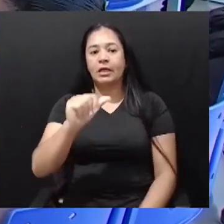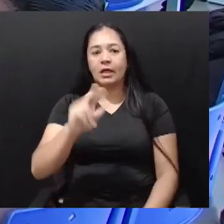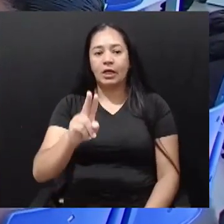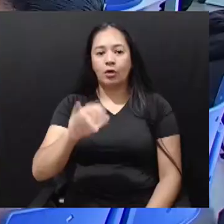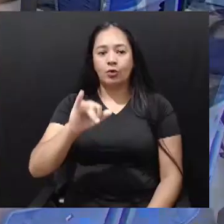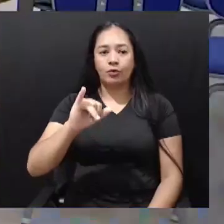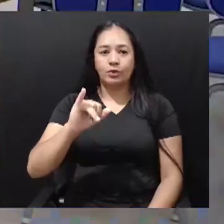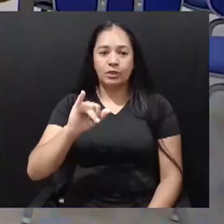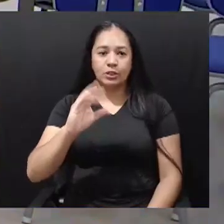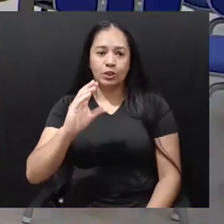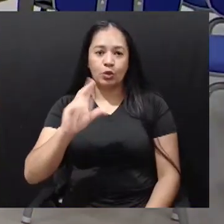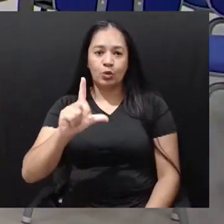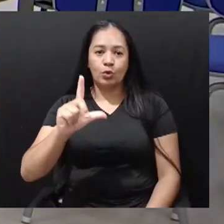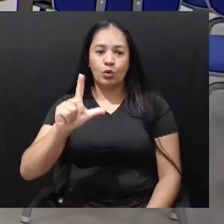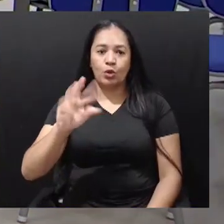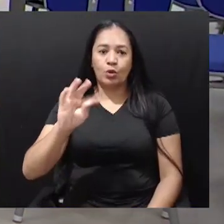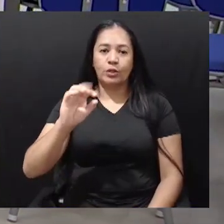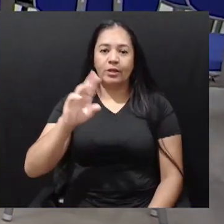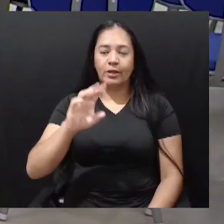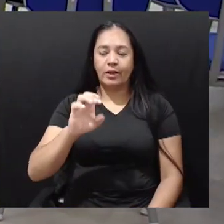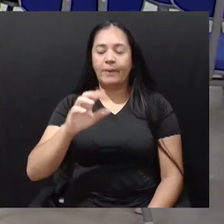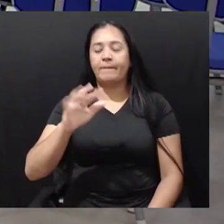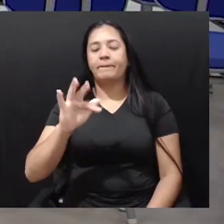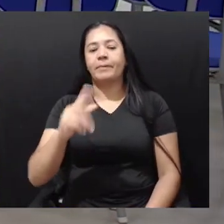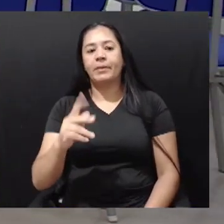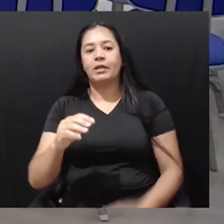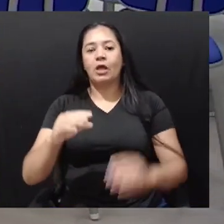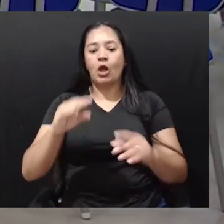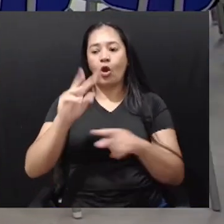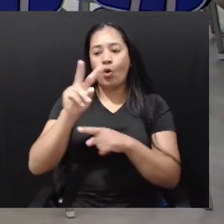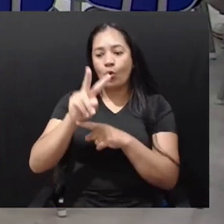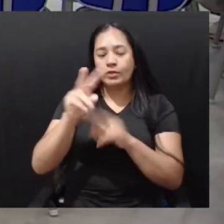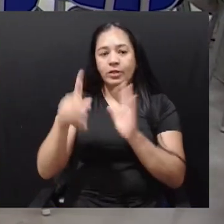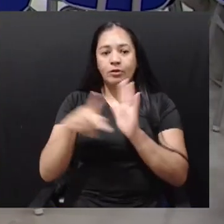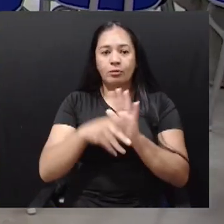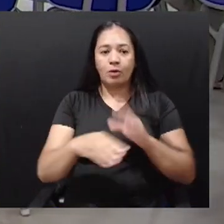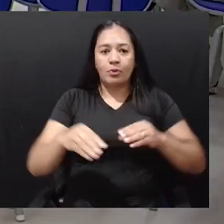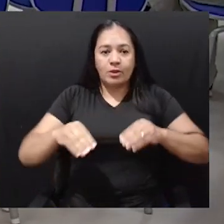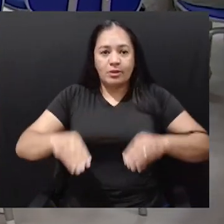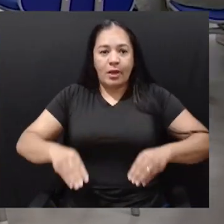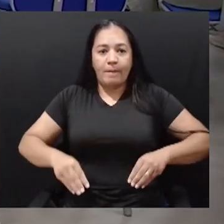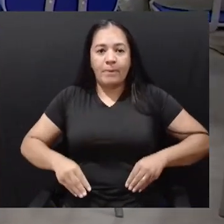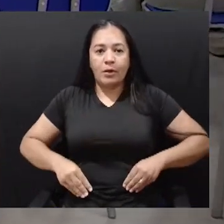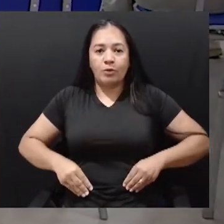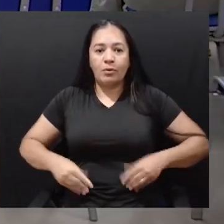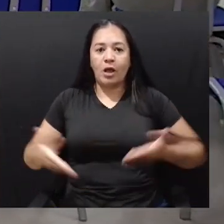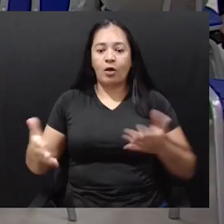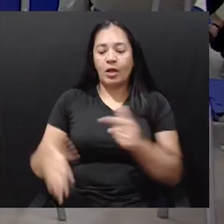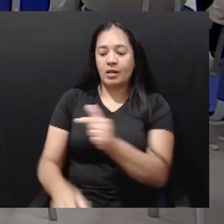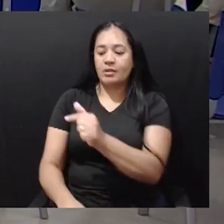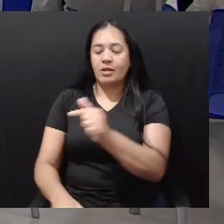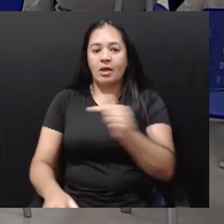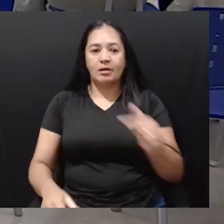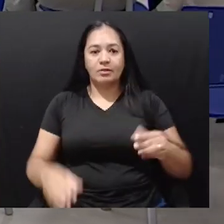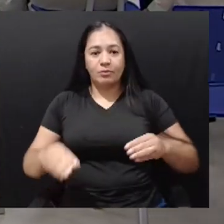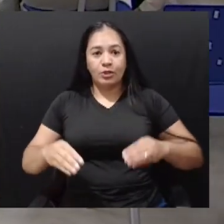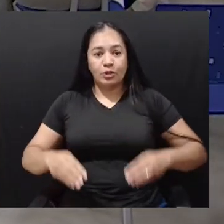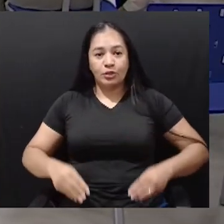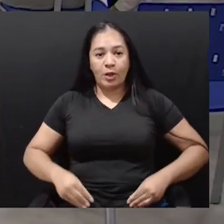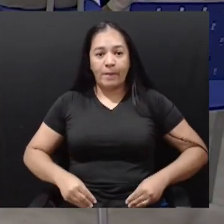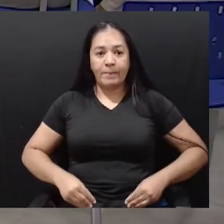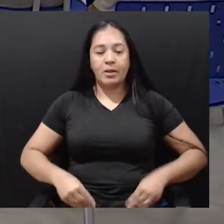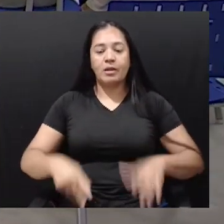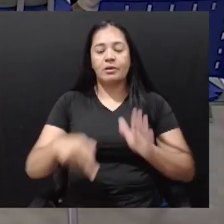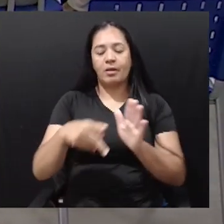de conversa sobre cuidados com a menopausa, lembrando que a gente está na semana da menopausa, né, e climatério essa